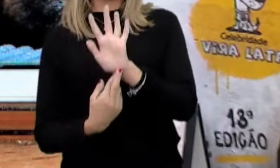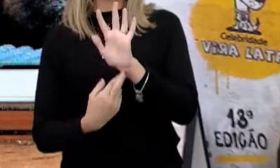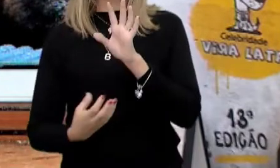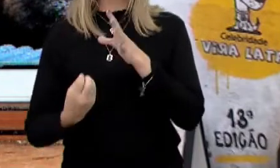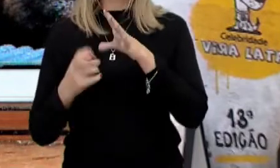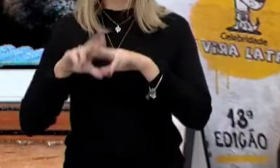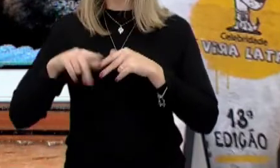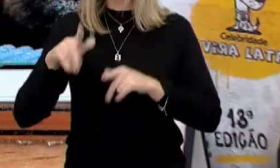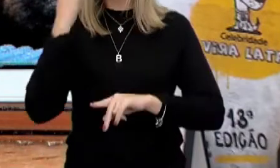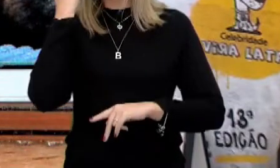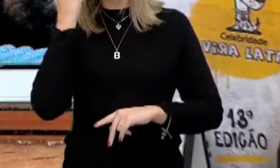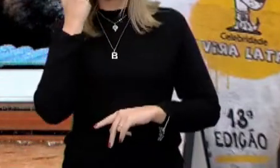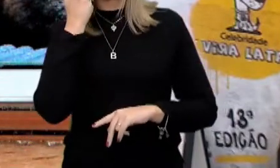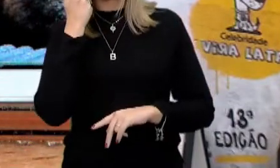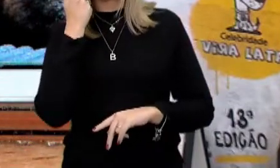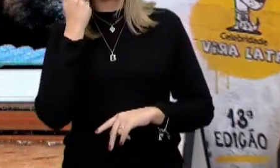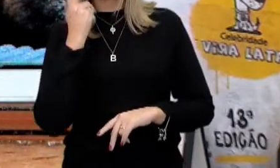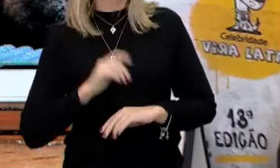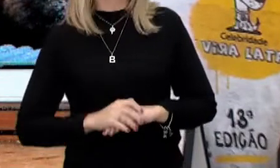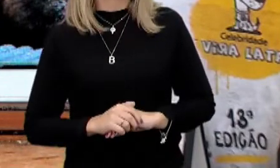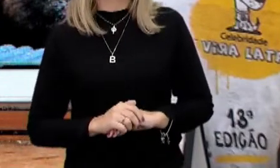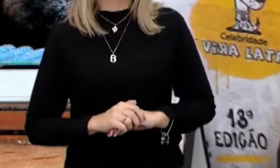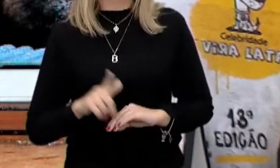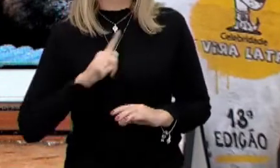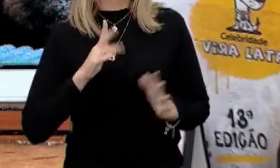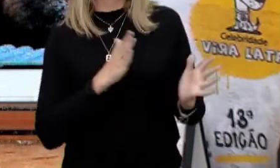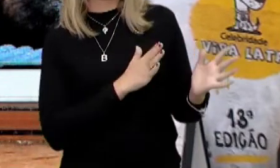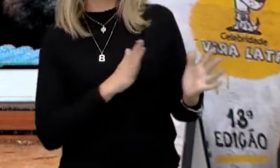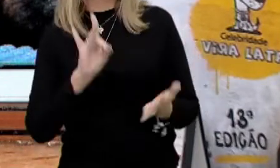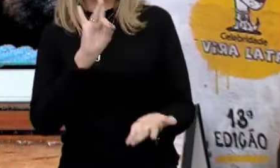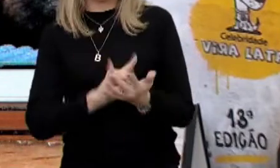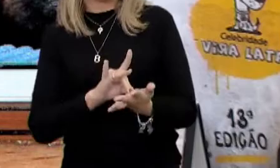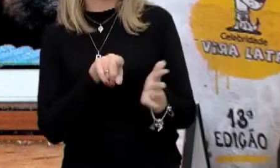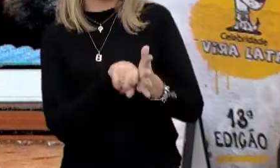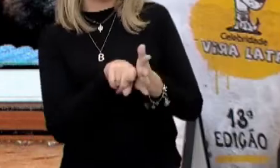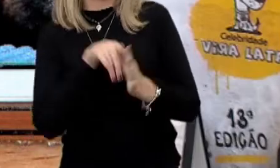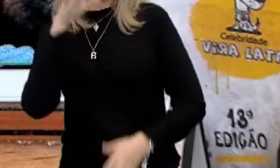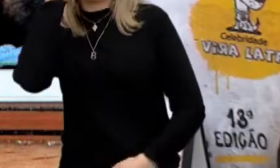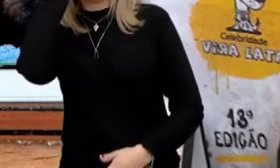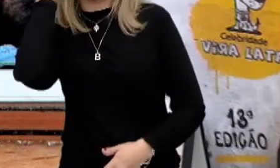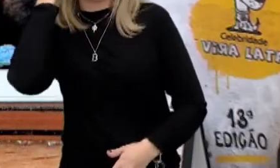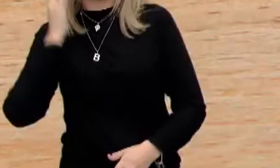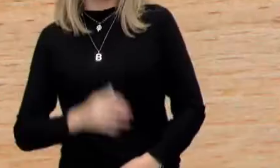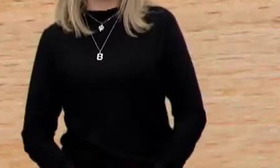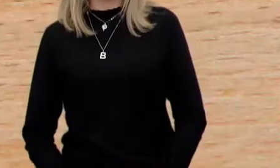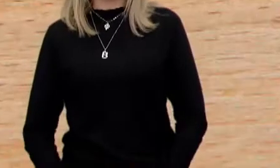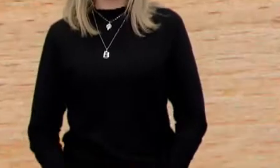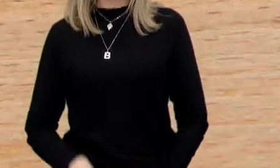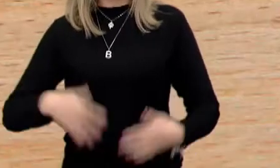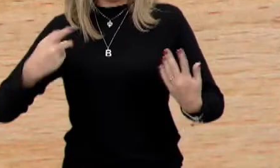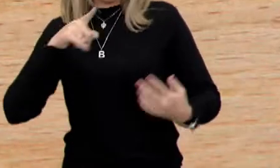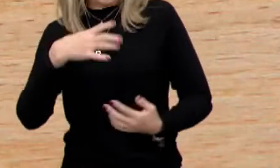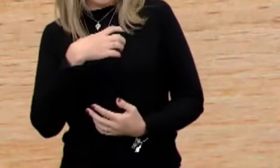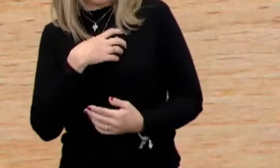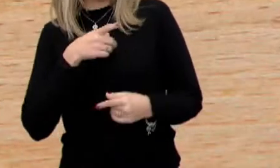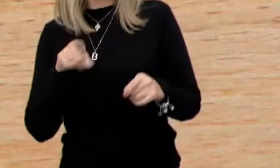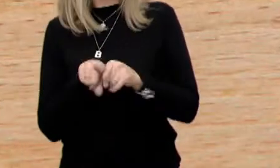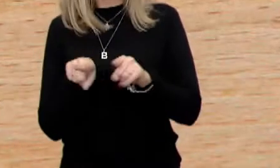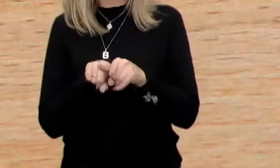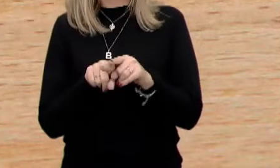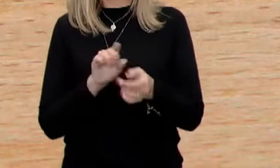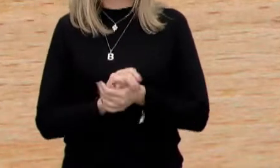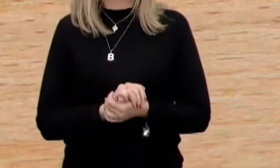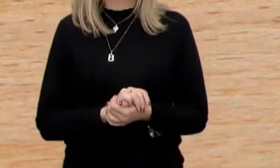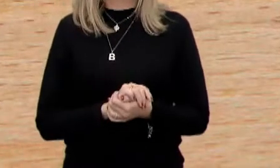animal? Então, acaba sendo um processo realmente de análise de persona, né, Luli? E assim, por exemplo, no